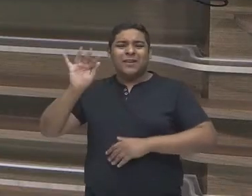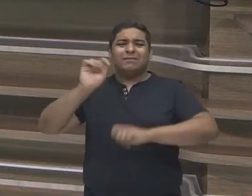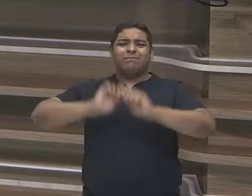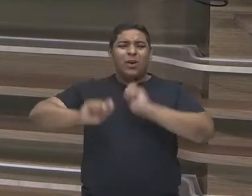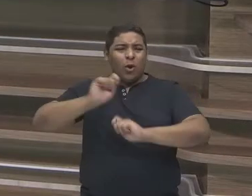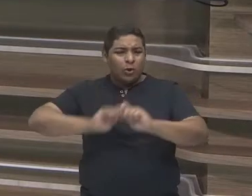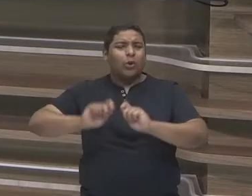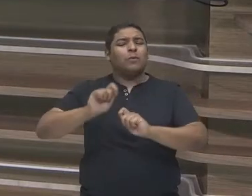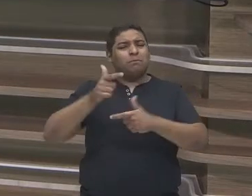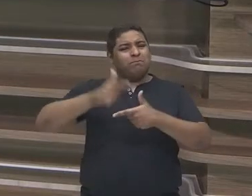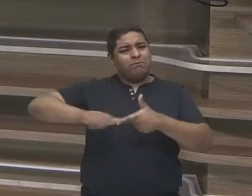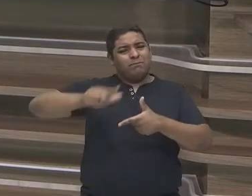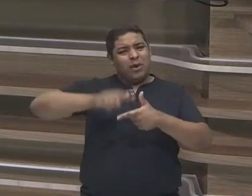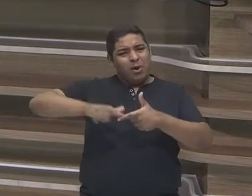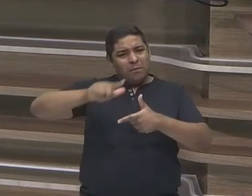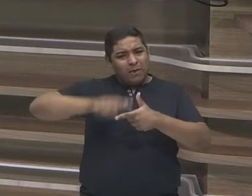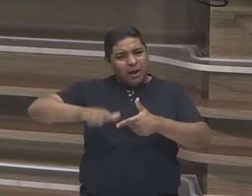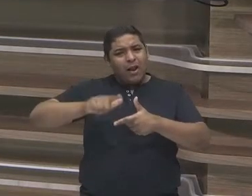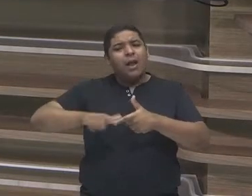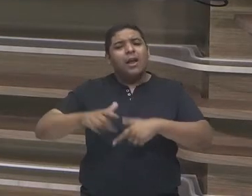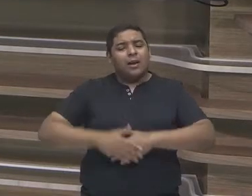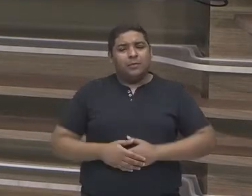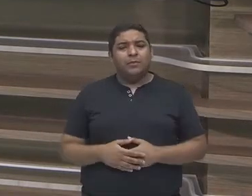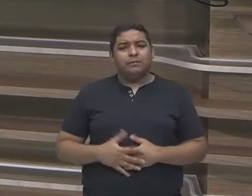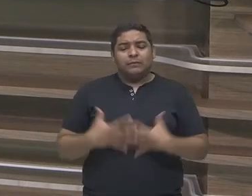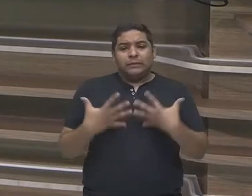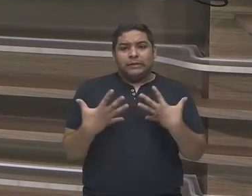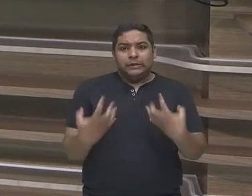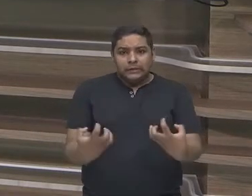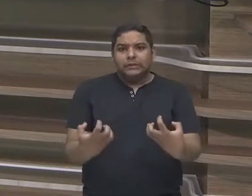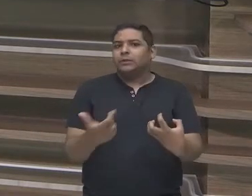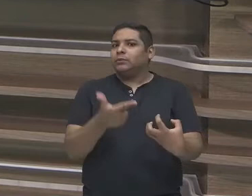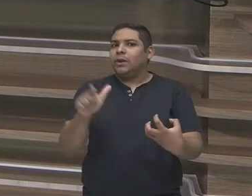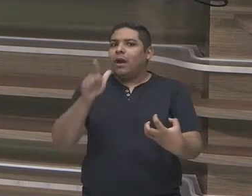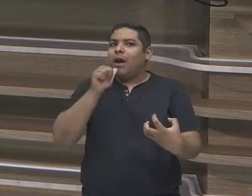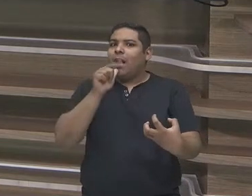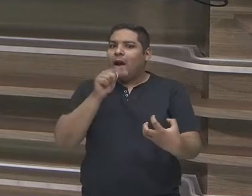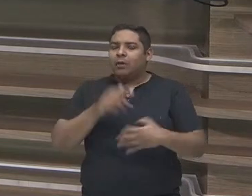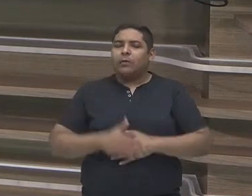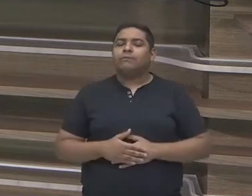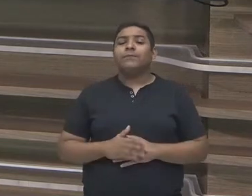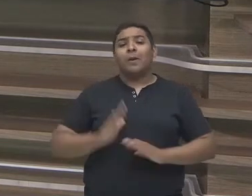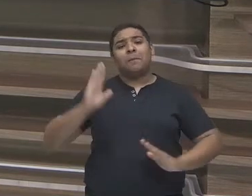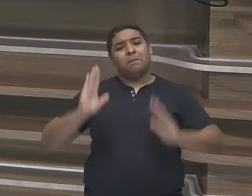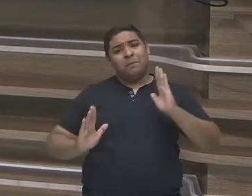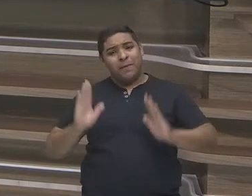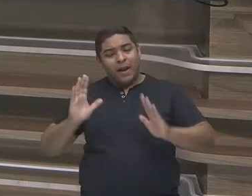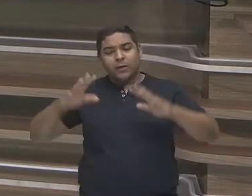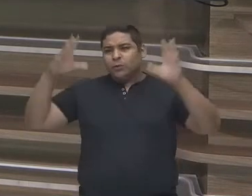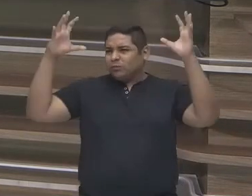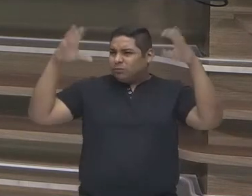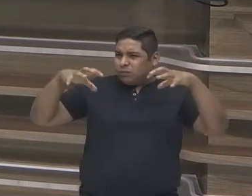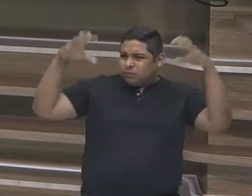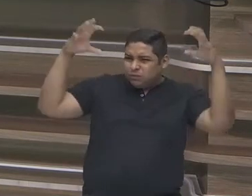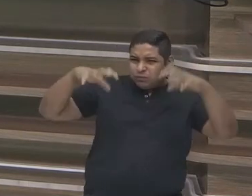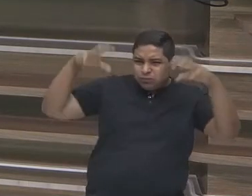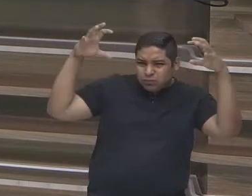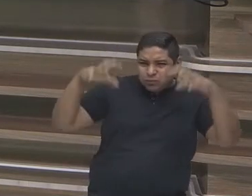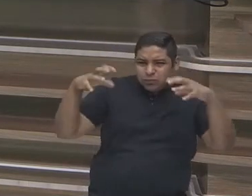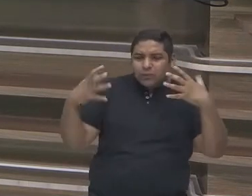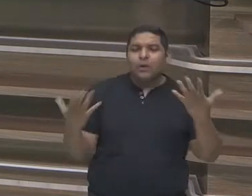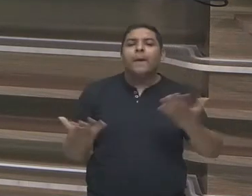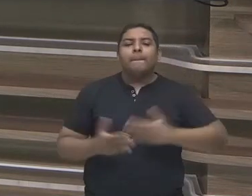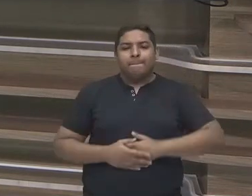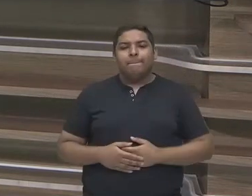bem delicado. Uma grande seca vai prejudicá-los e depois um período chuvoso muito ruim. E os impostos para quem vivia